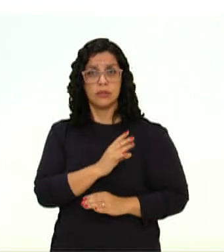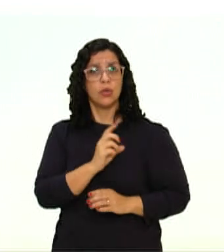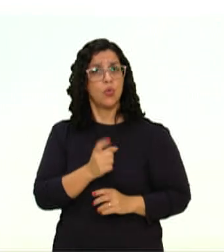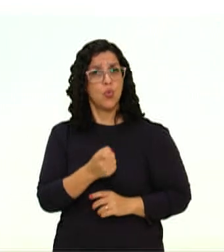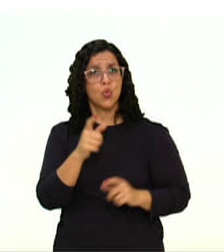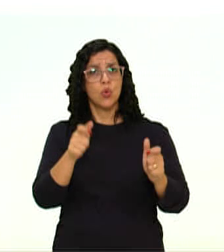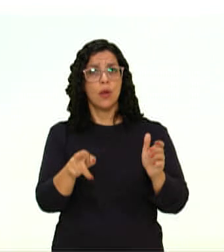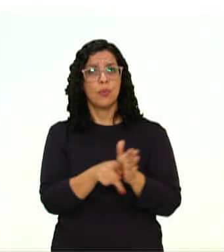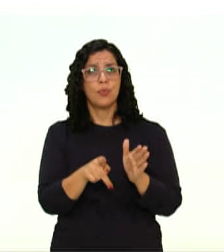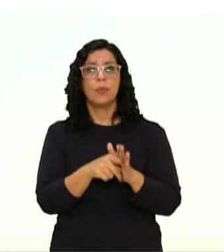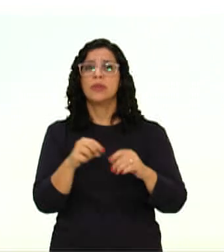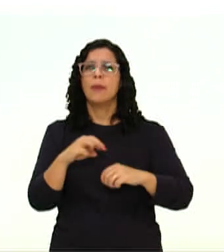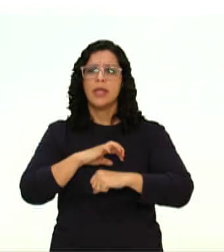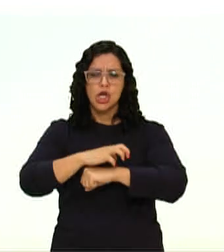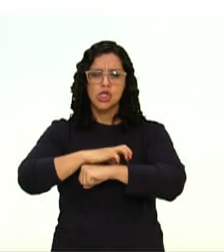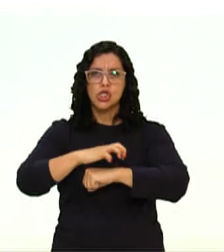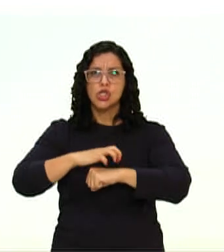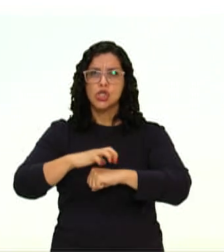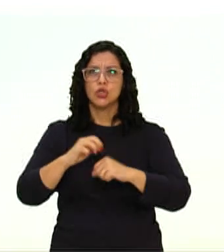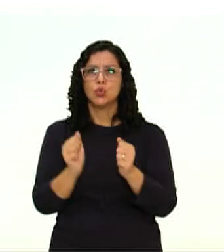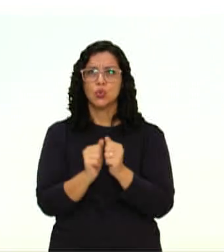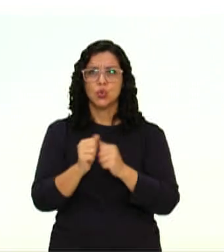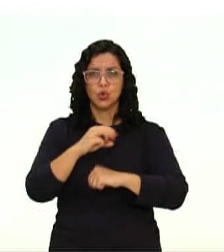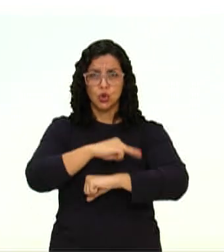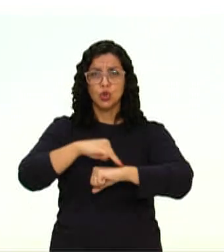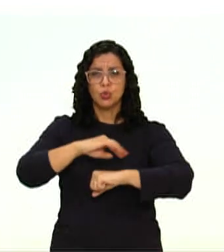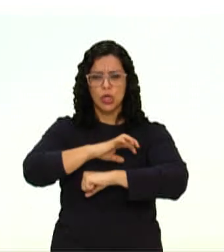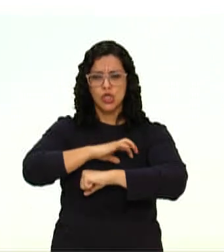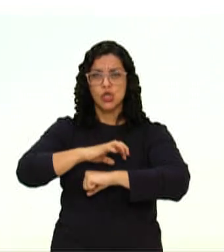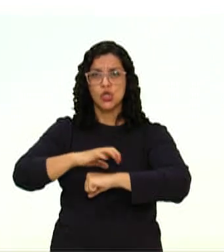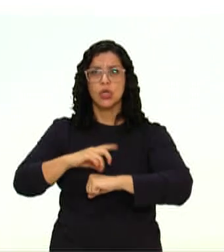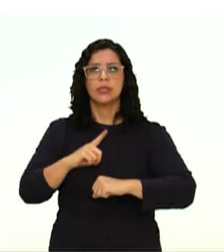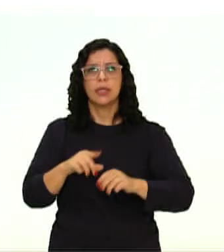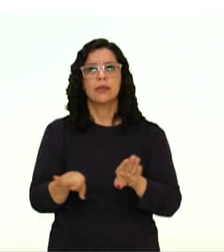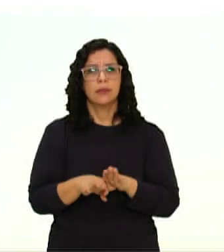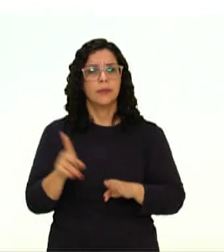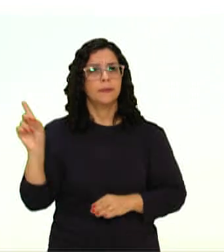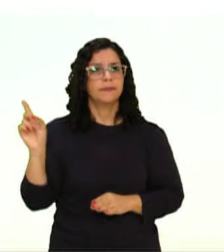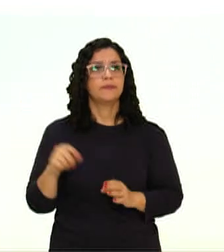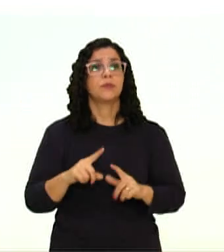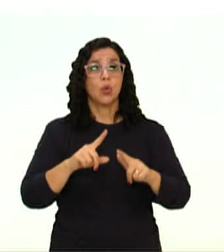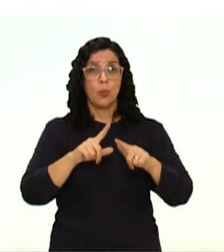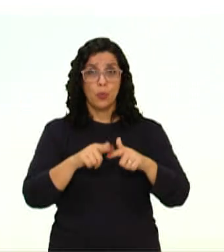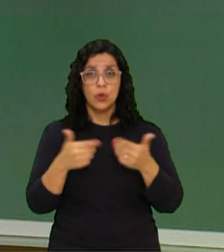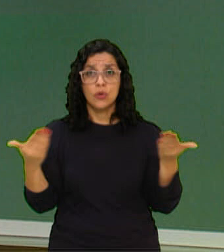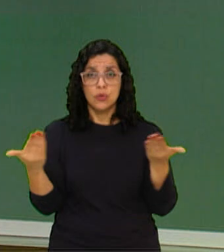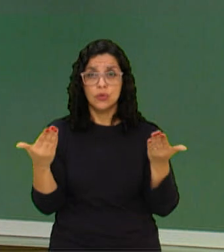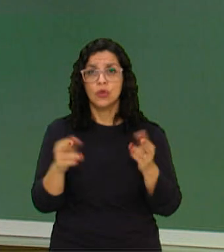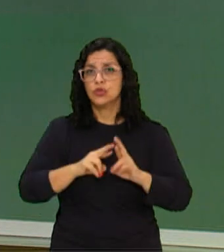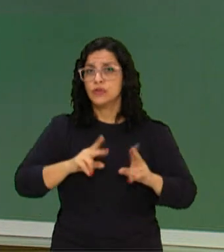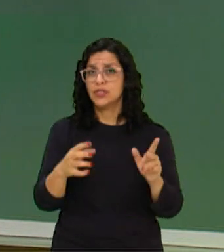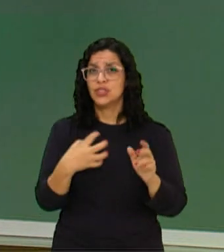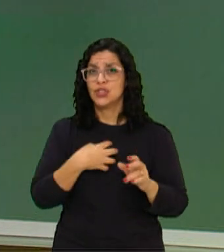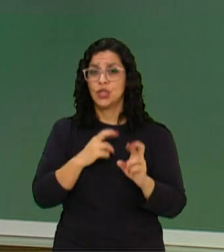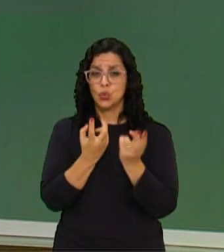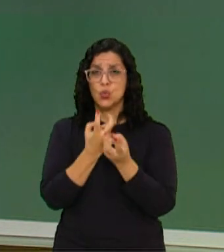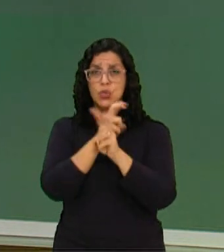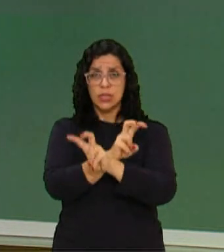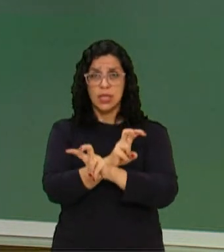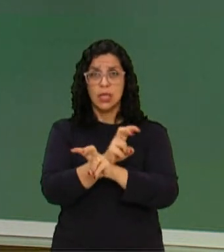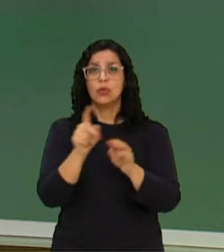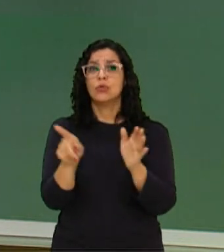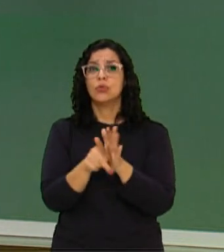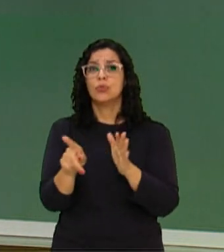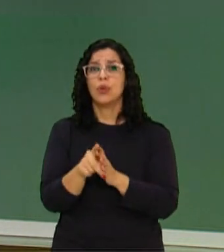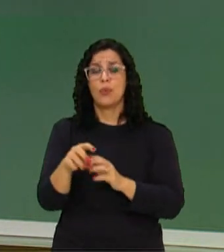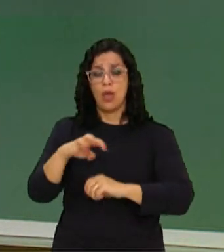como o anterior, apresenta estriações em suas células, ou seja, estrias, né? Transversais. Diferentemente do muscular esquelético, as fibras do